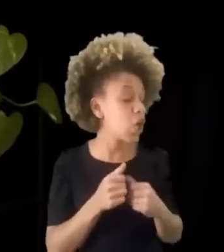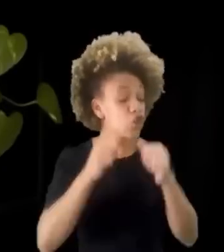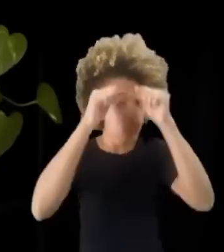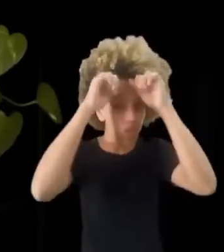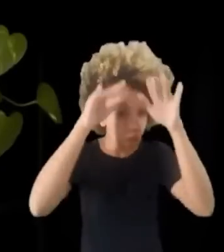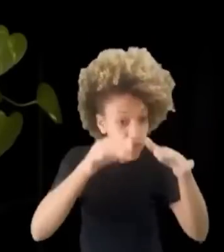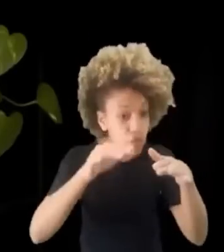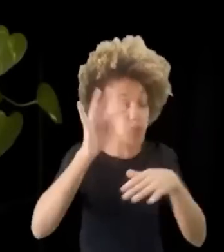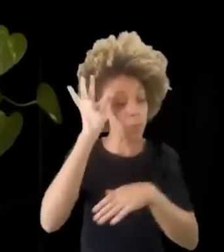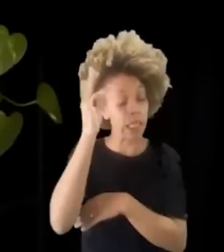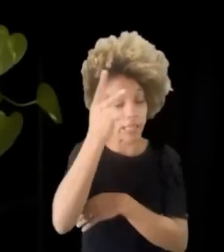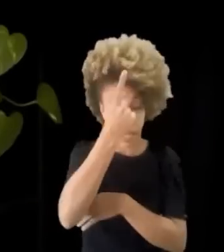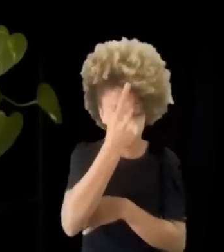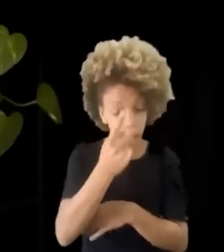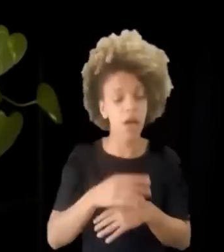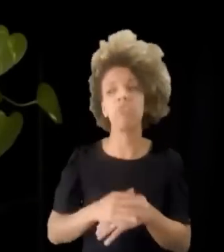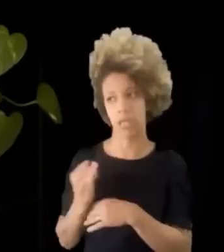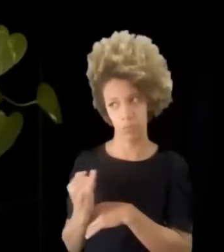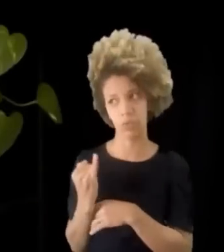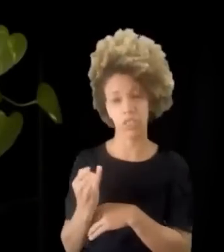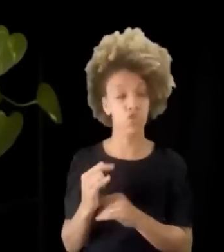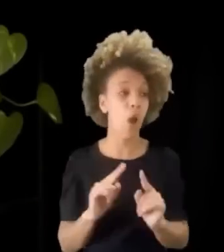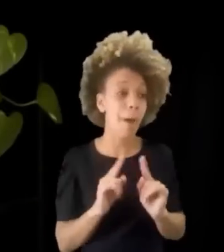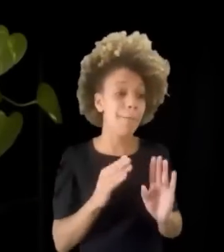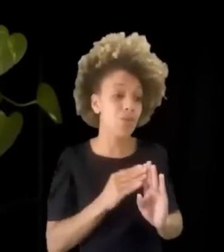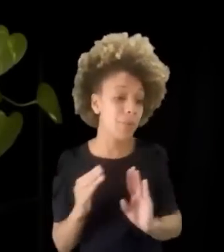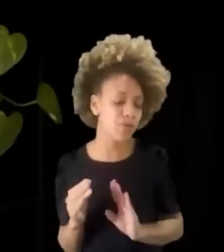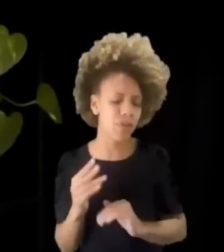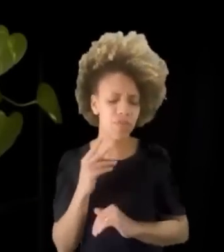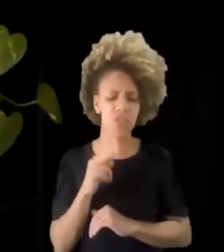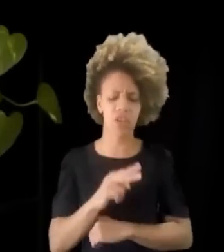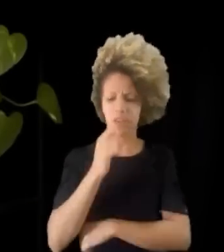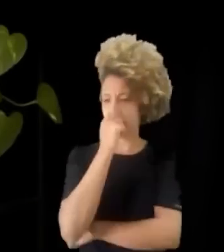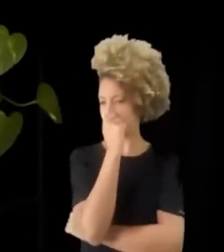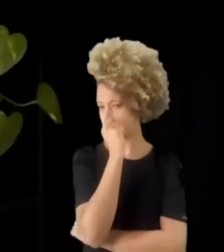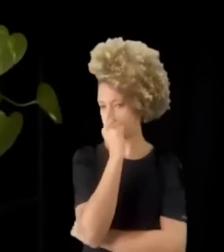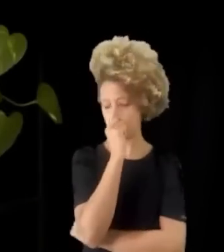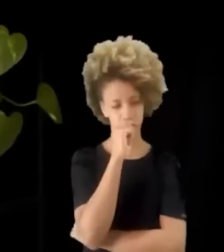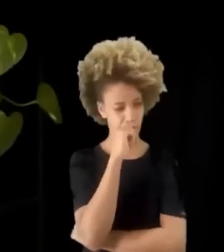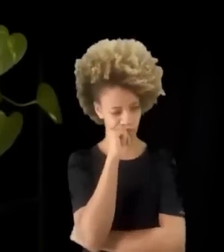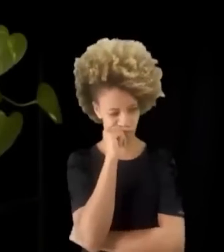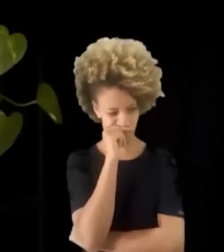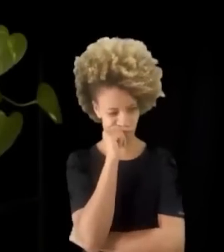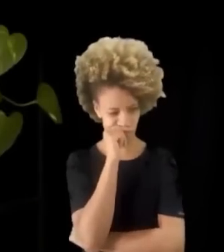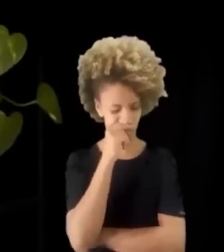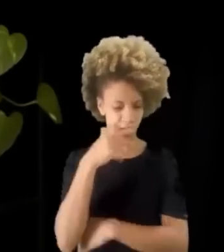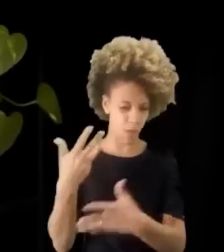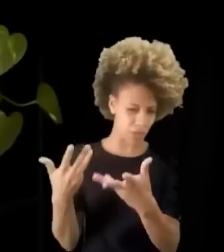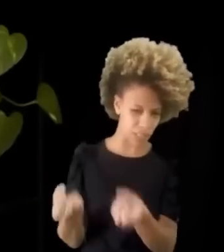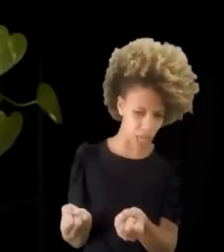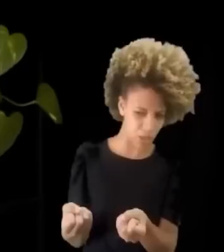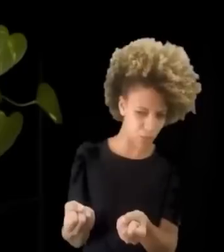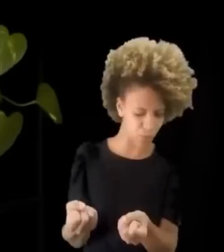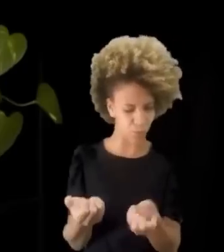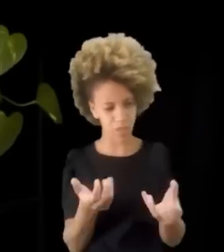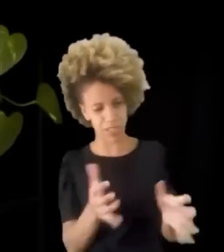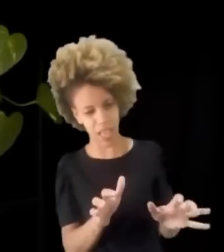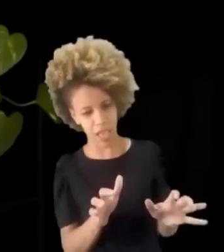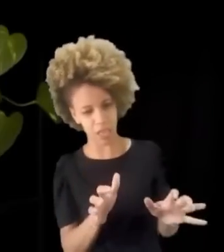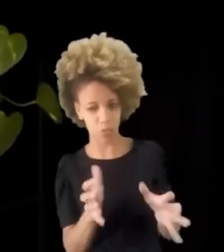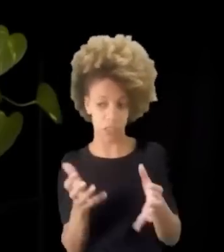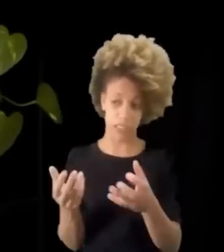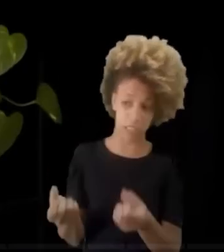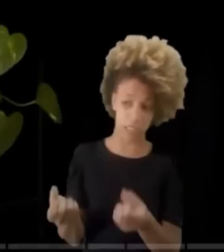falar de TDAH o cara só que chega o momento que você olha e fala assim cara será que eu me rendo mano Será que eu me rendo